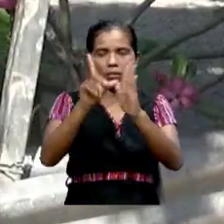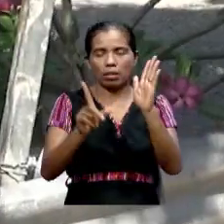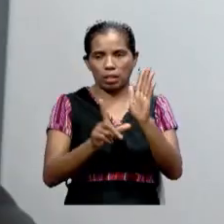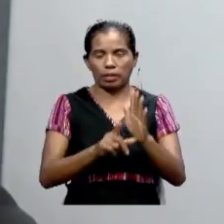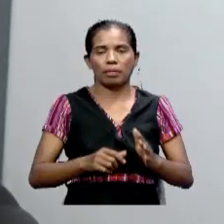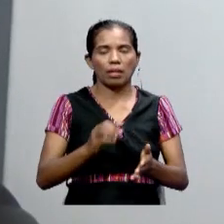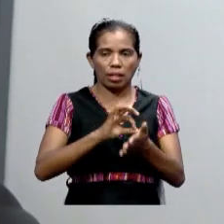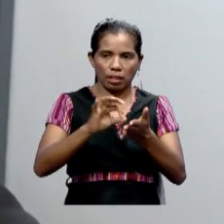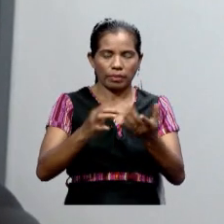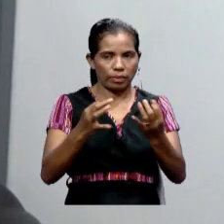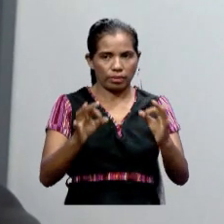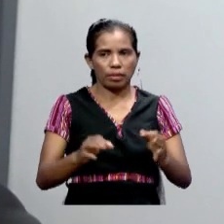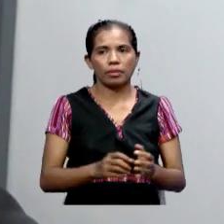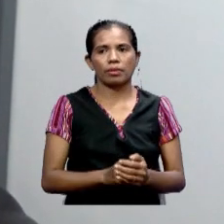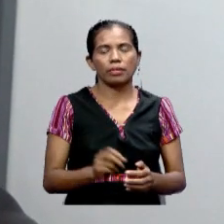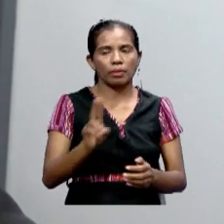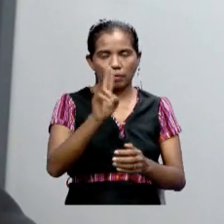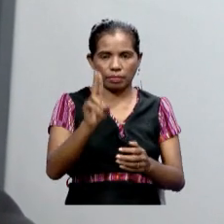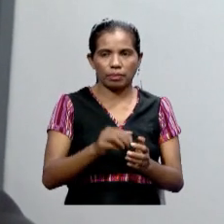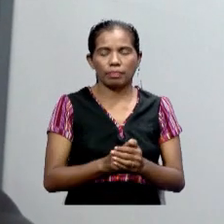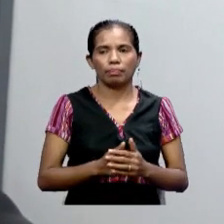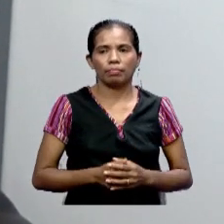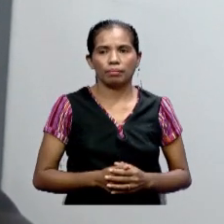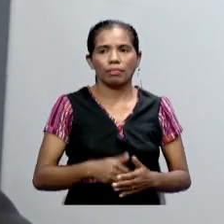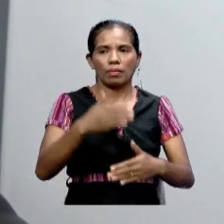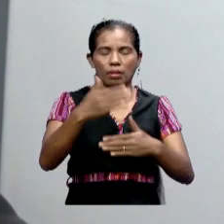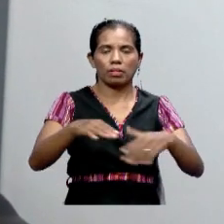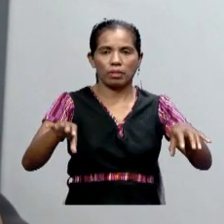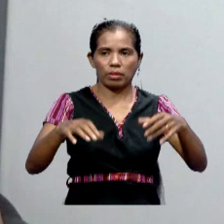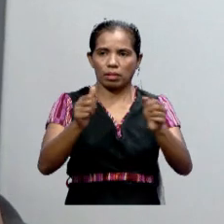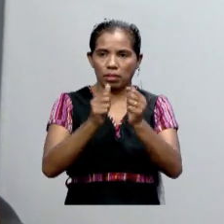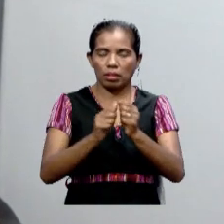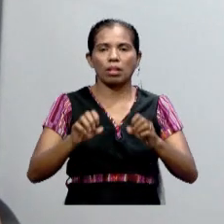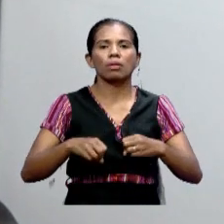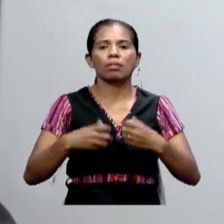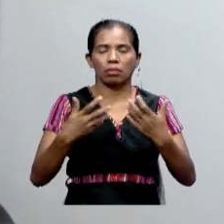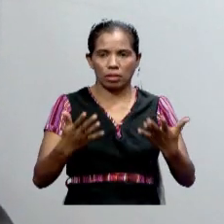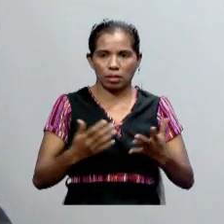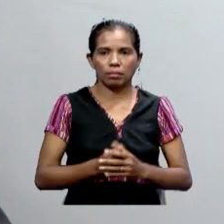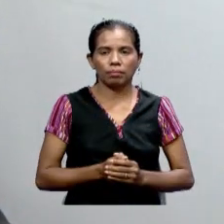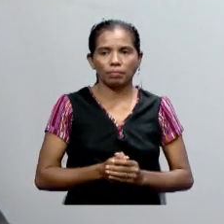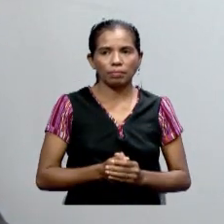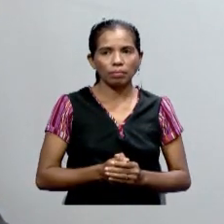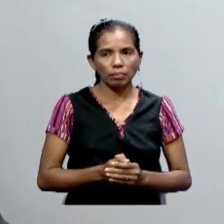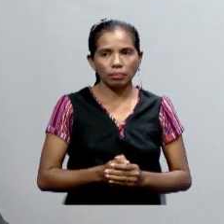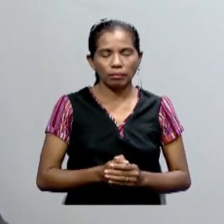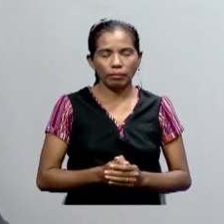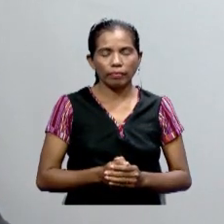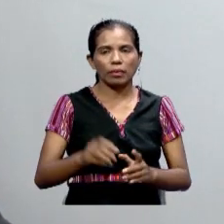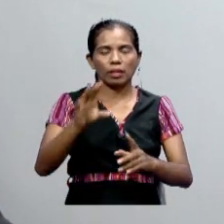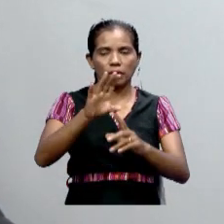ona se aplica, se ia fazer coordenação para o ensama que a